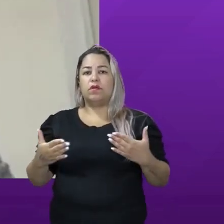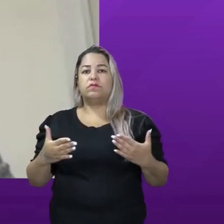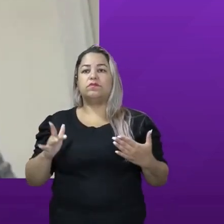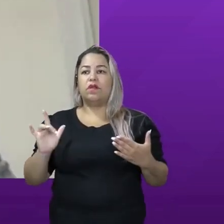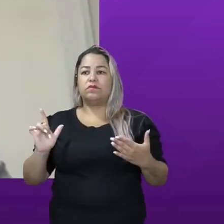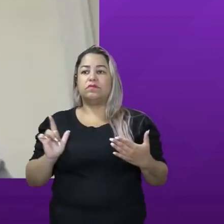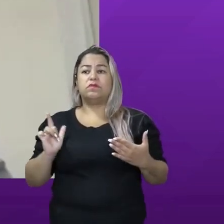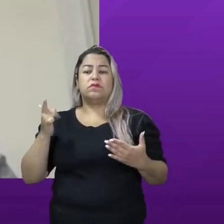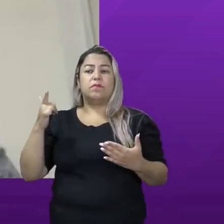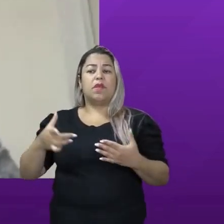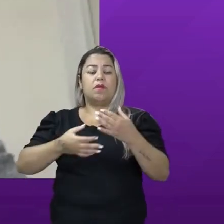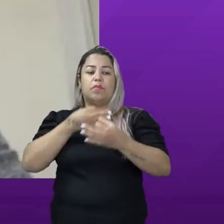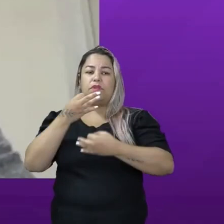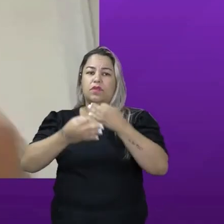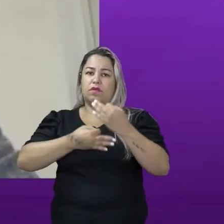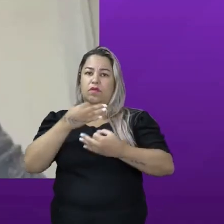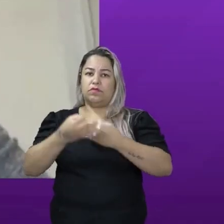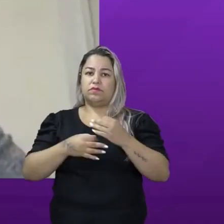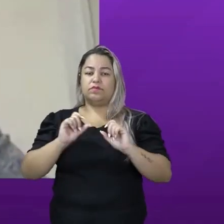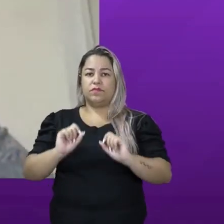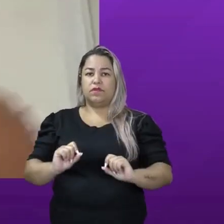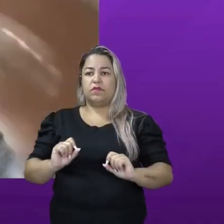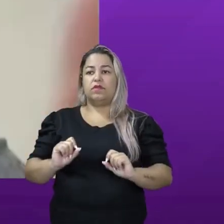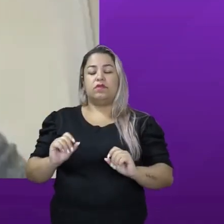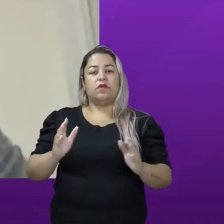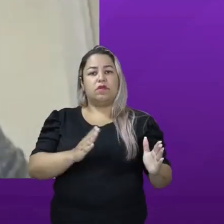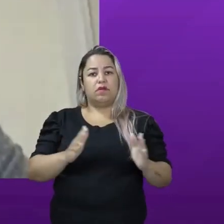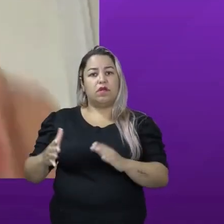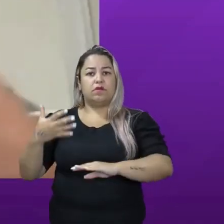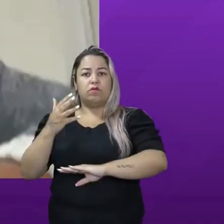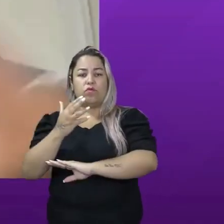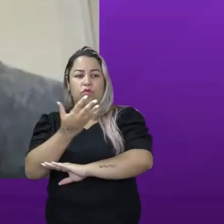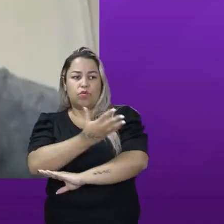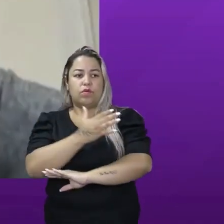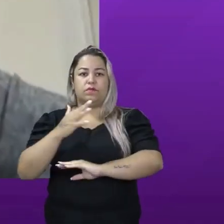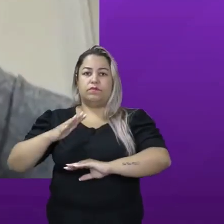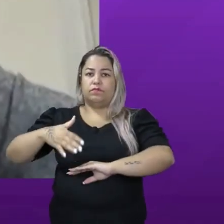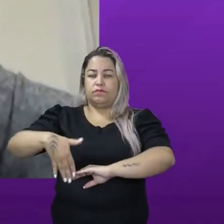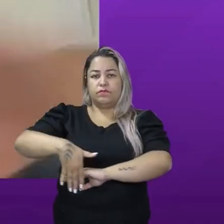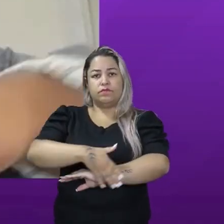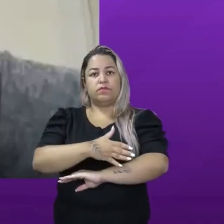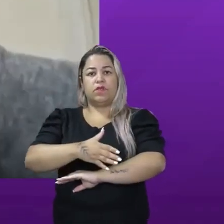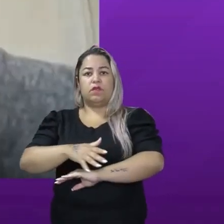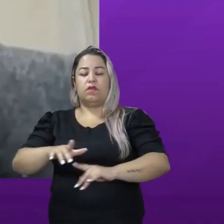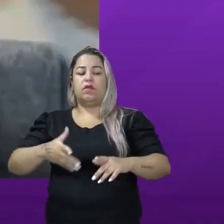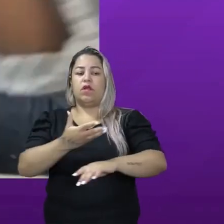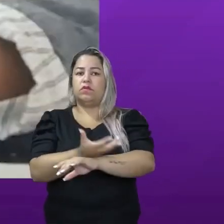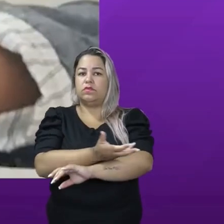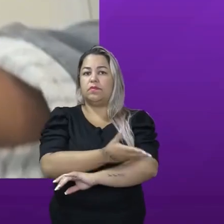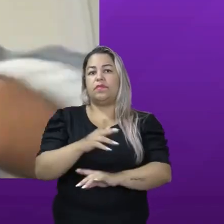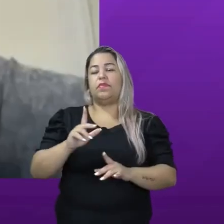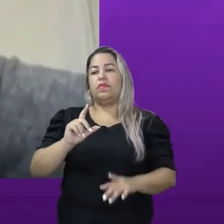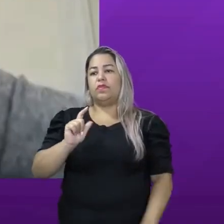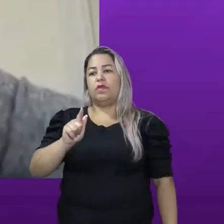tão interessante, na minha opinião, muito simbiótica entre campo, floresta e cidade. O nosso campo desenvolveu, a partir da agroindústria,